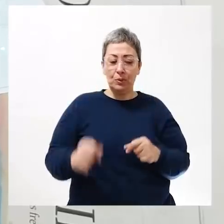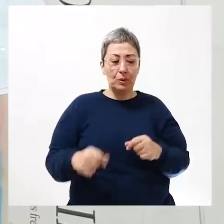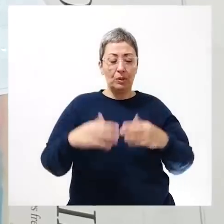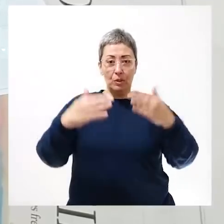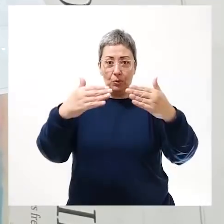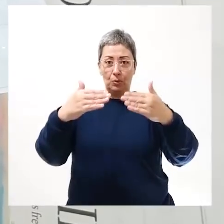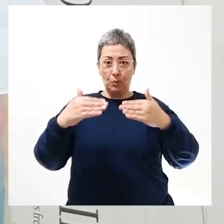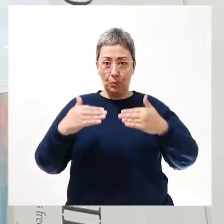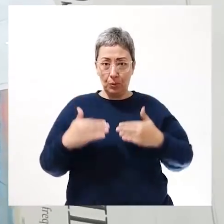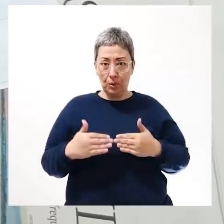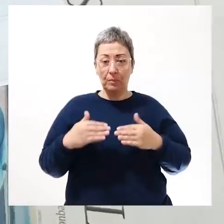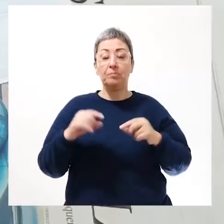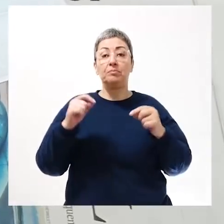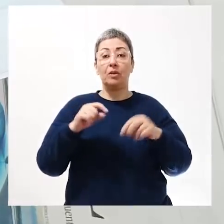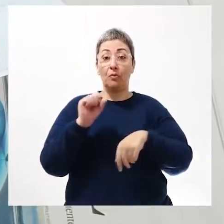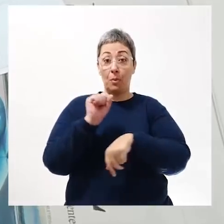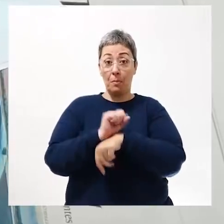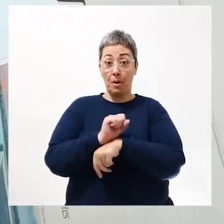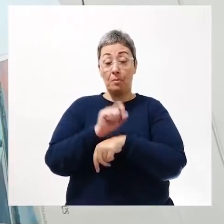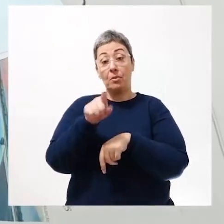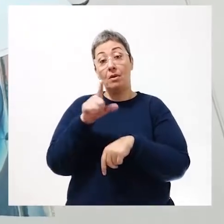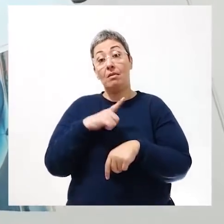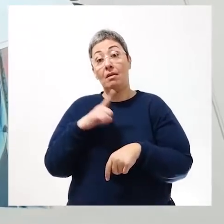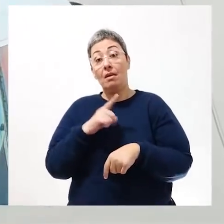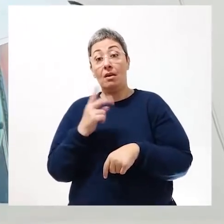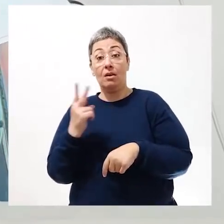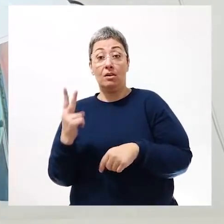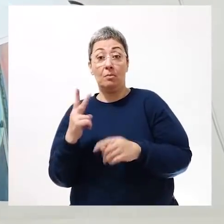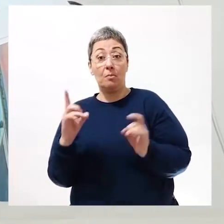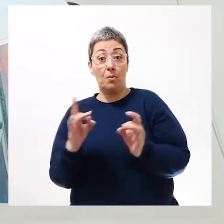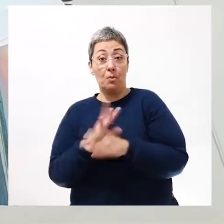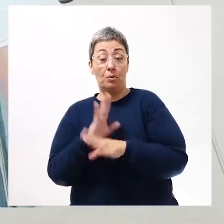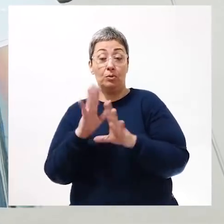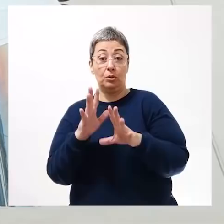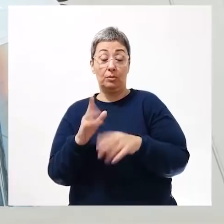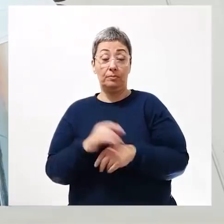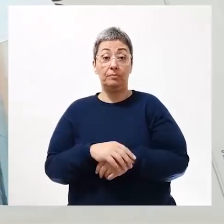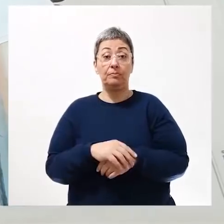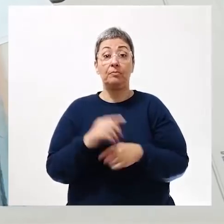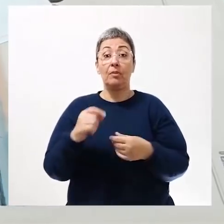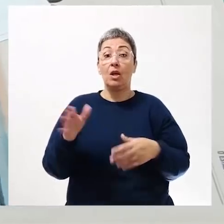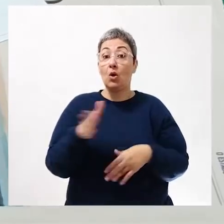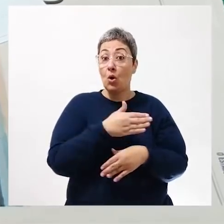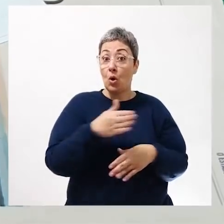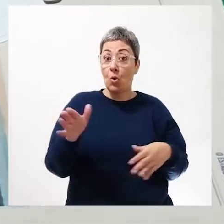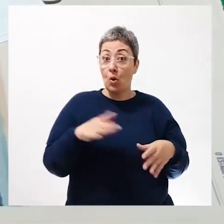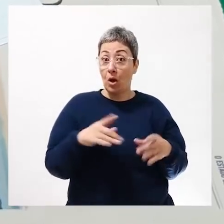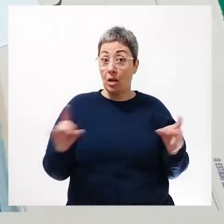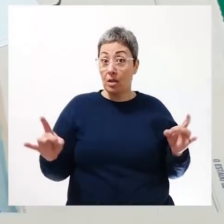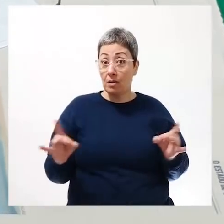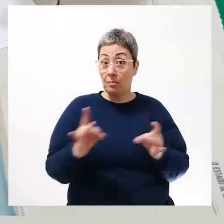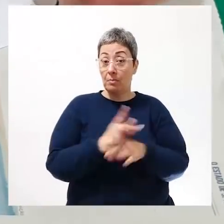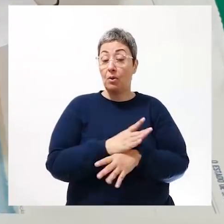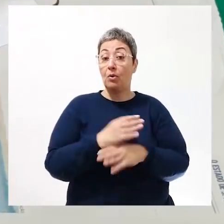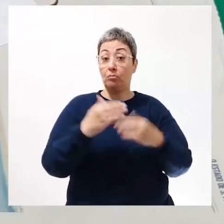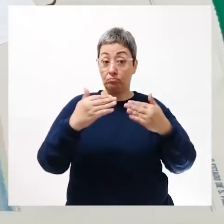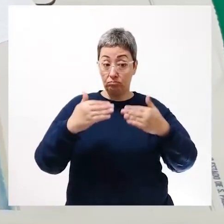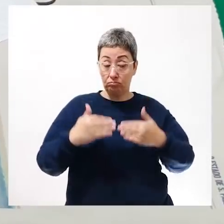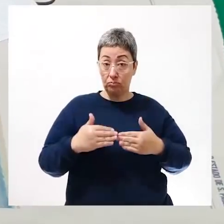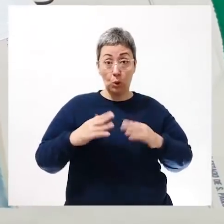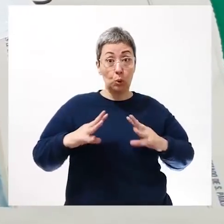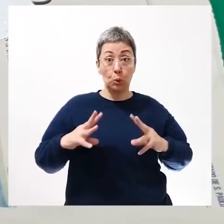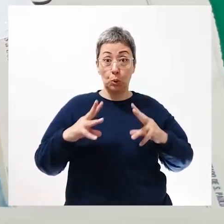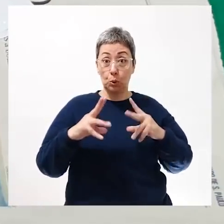gente? Até o final. Eu vou parar por aqui, porque eu já tenho ali 2 prontos. Passou cola até